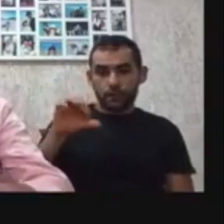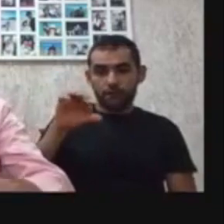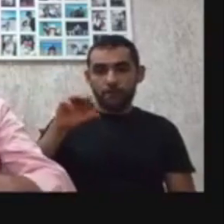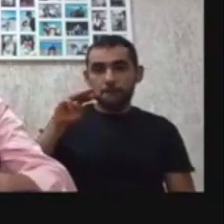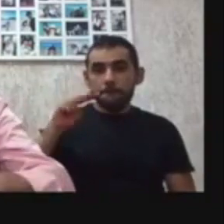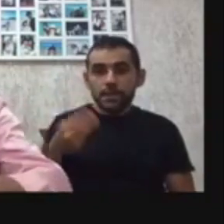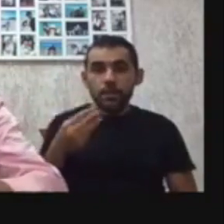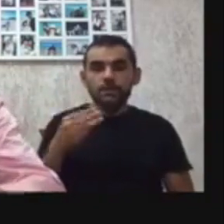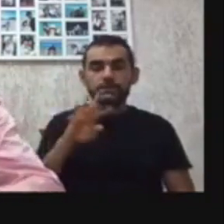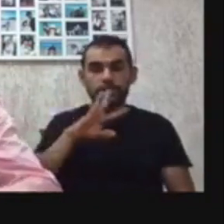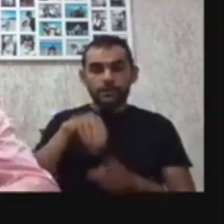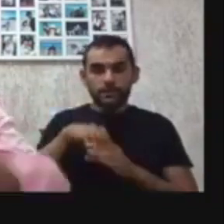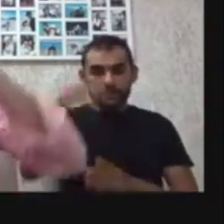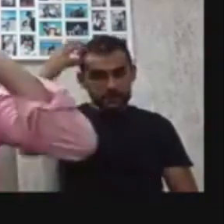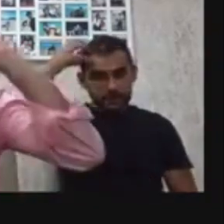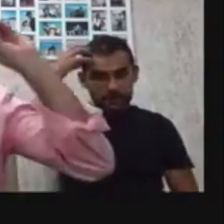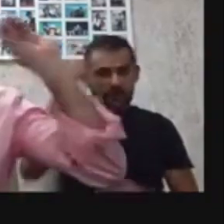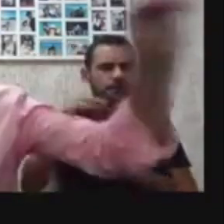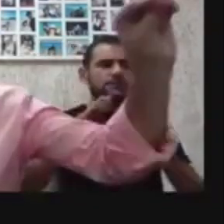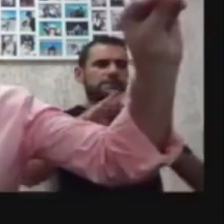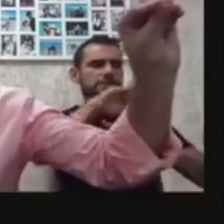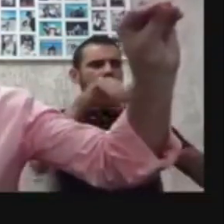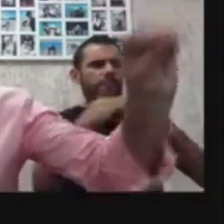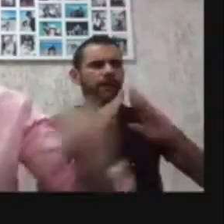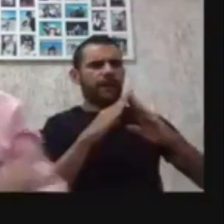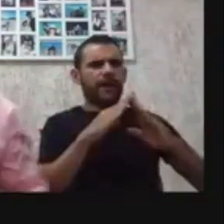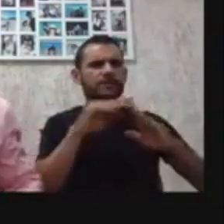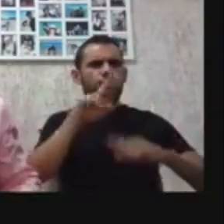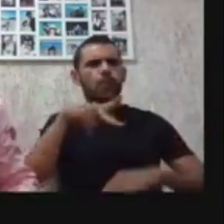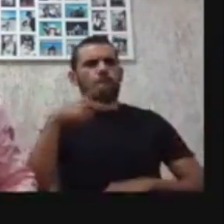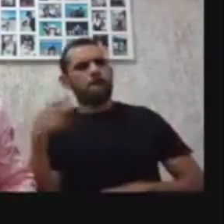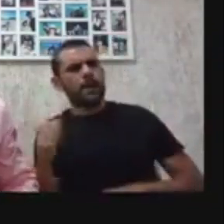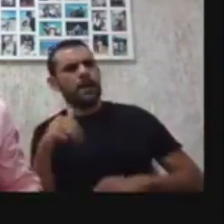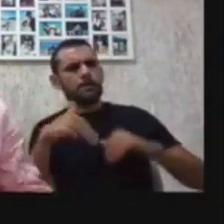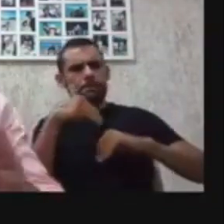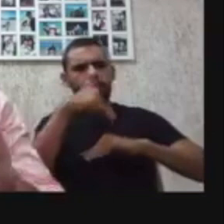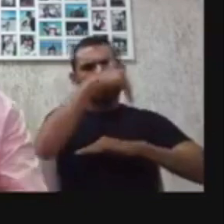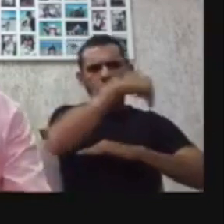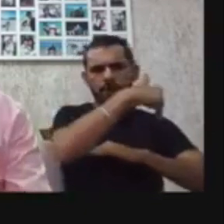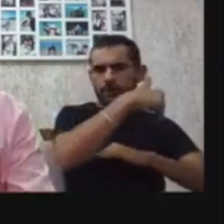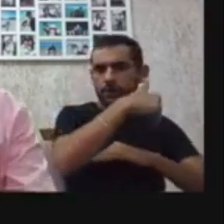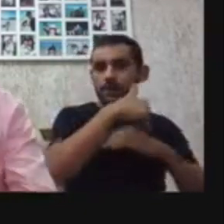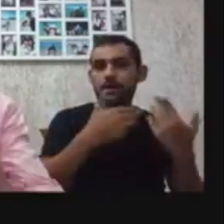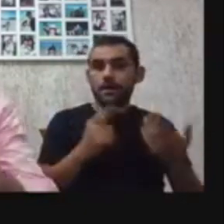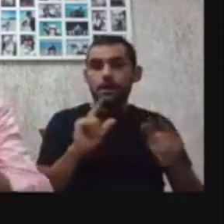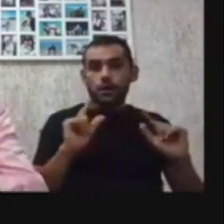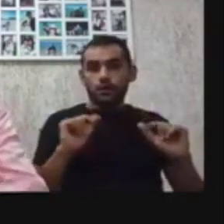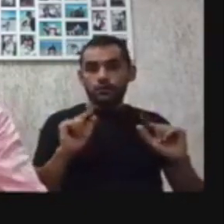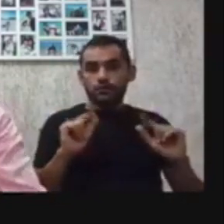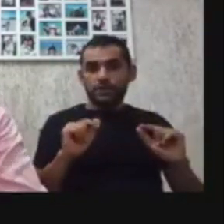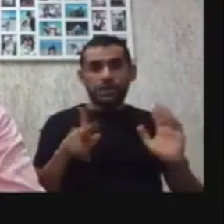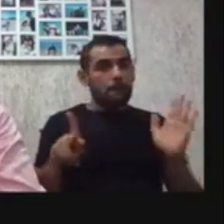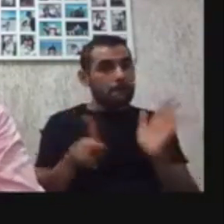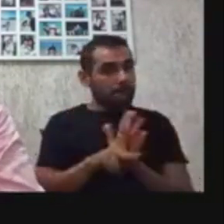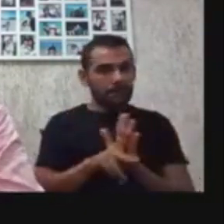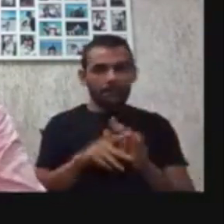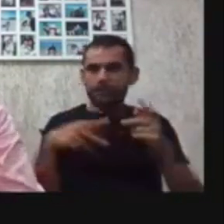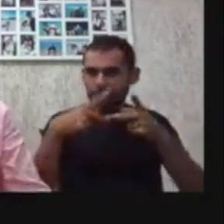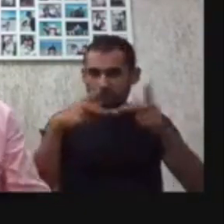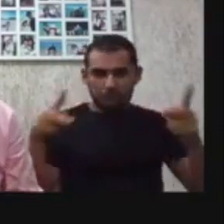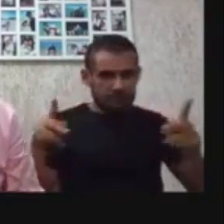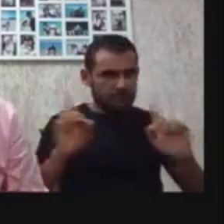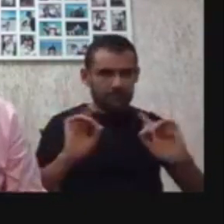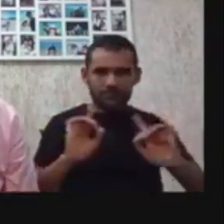Rei, destinou tantos milhões para Santa Casa, tantos milhões para a UPA, tantos milhões para o hospital, esse dinheiro não pertence à Casa de